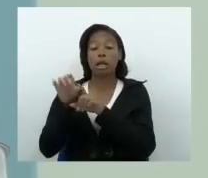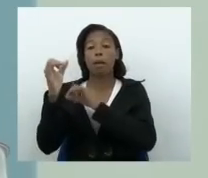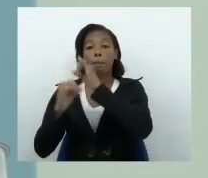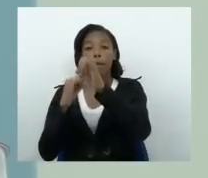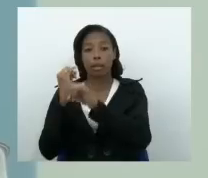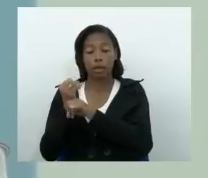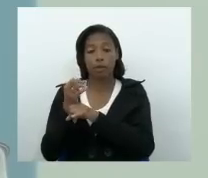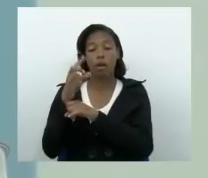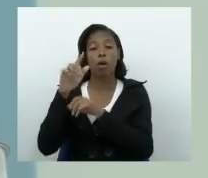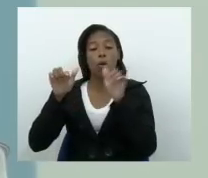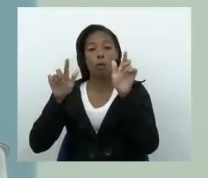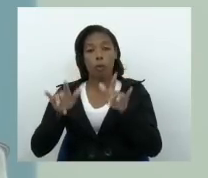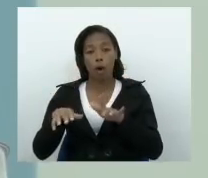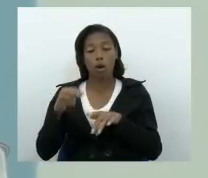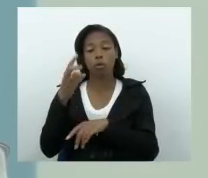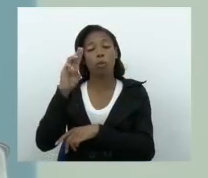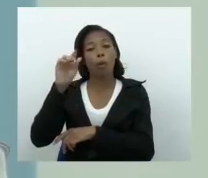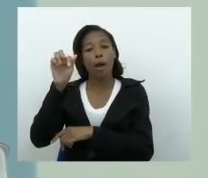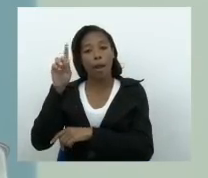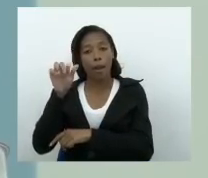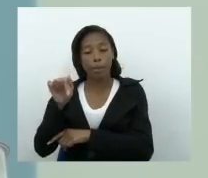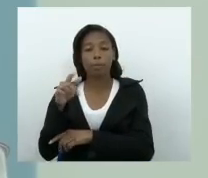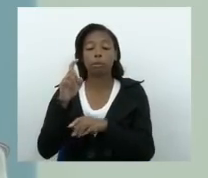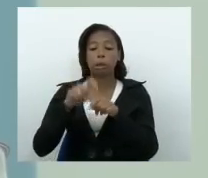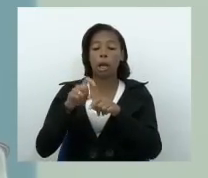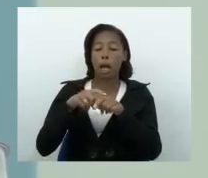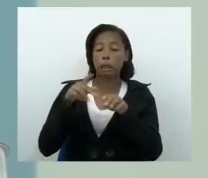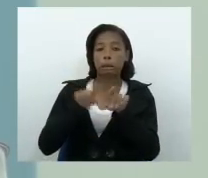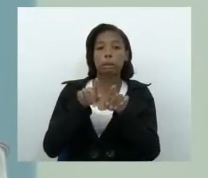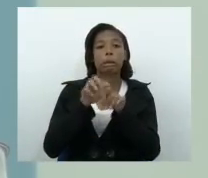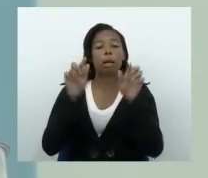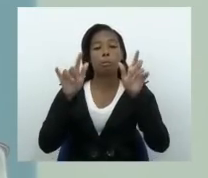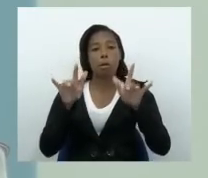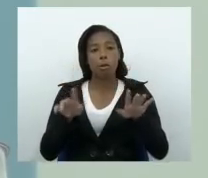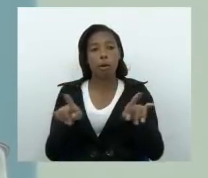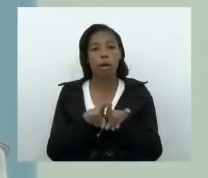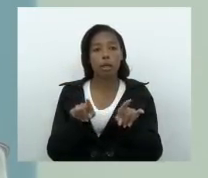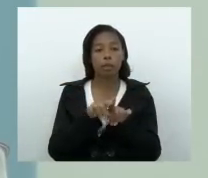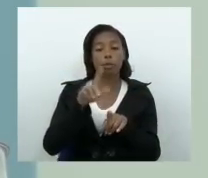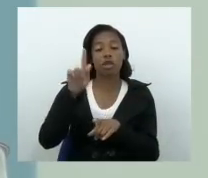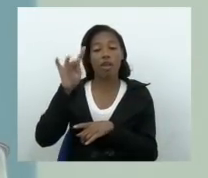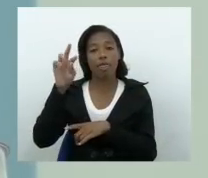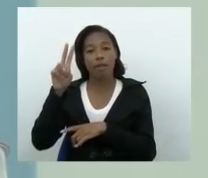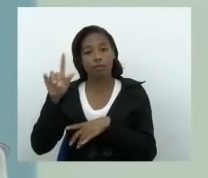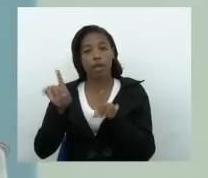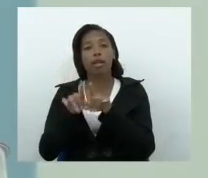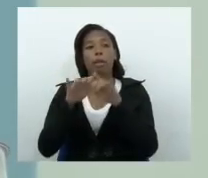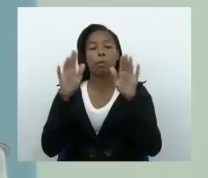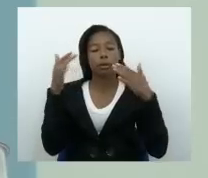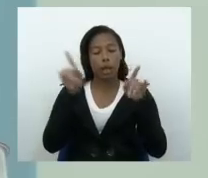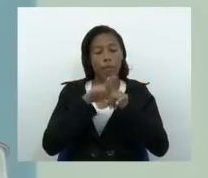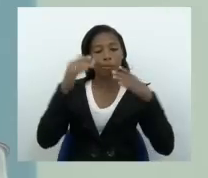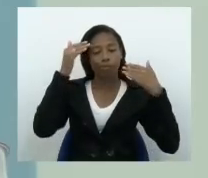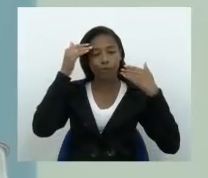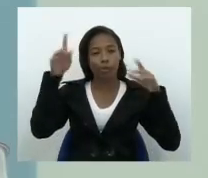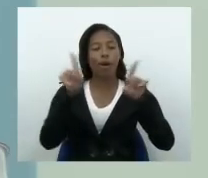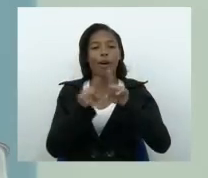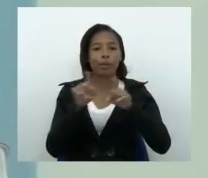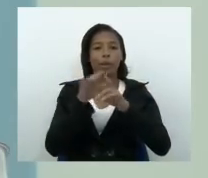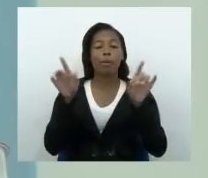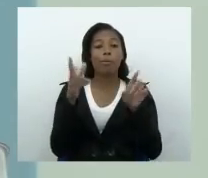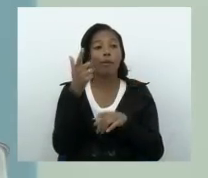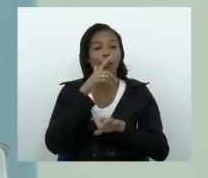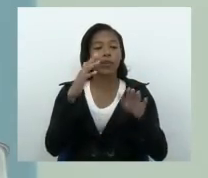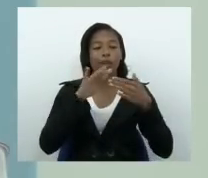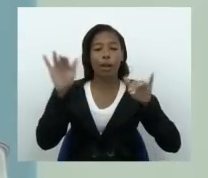sites Guarulhos Web, Clique Guarulhos, portal Gazeta News de Guarulhos e também GTV Guarulhos. Muito obrigado por ajudarem a divulgar a